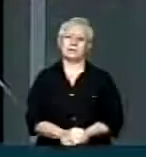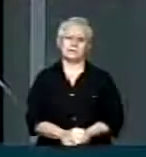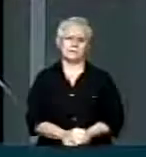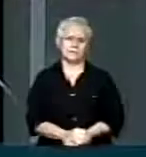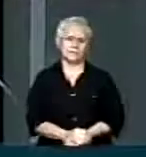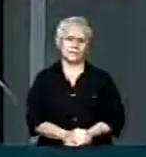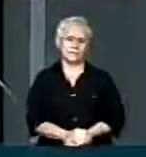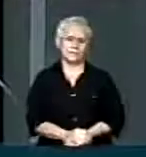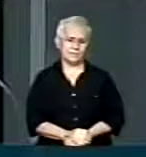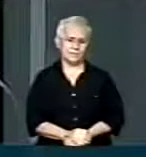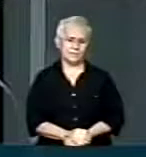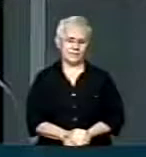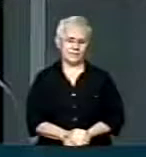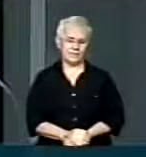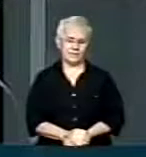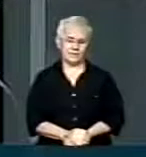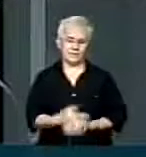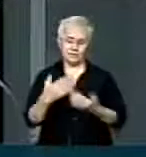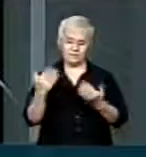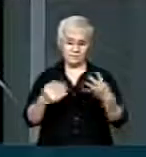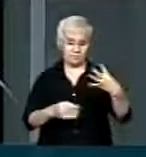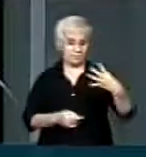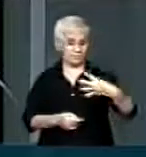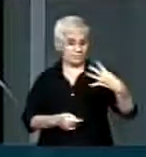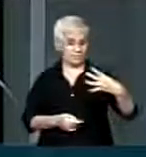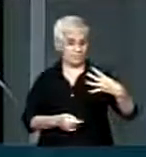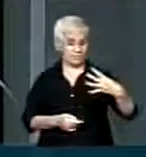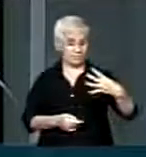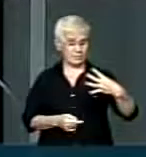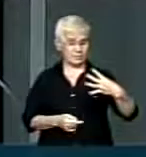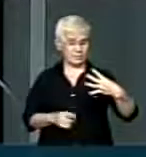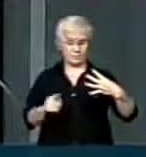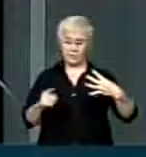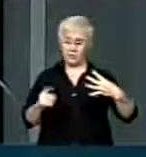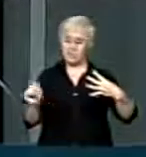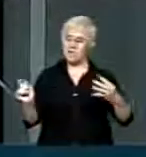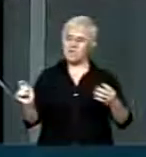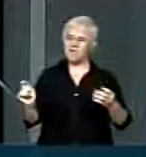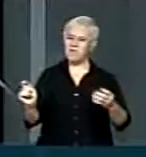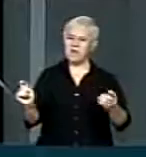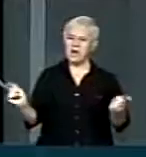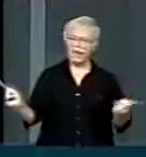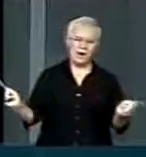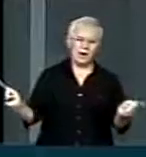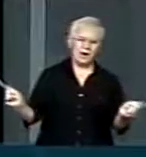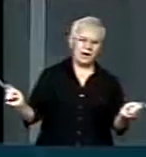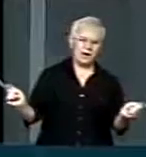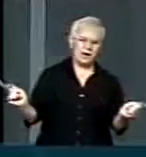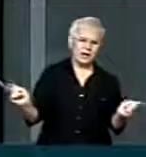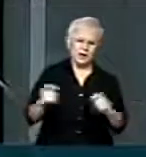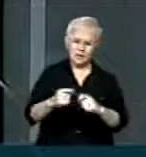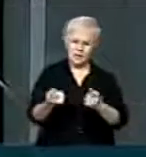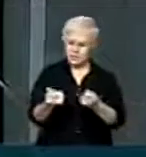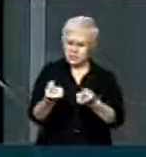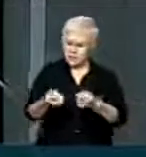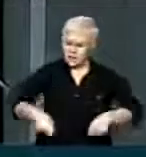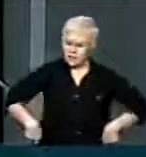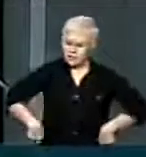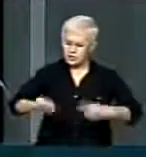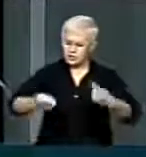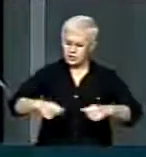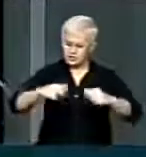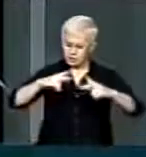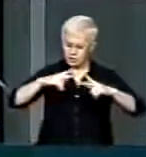de uma reforma. E em quarto lugar, a nossa baixa capacidade de investimento público e